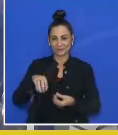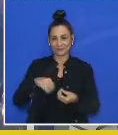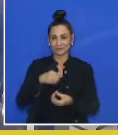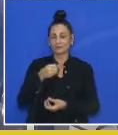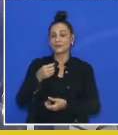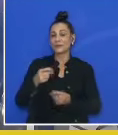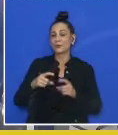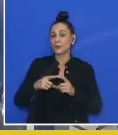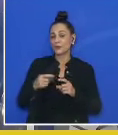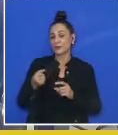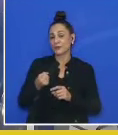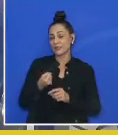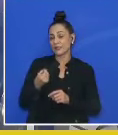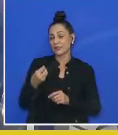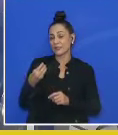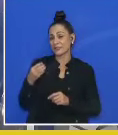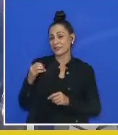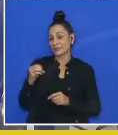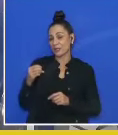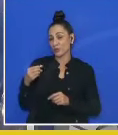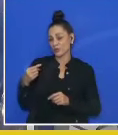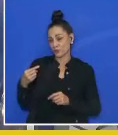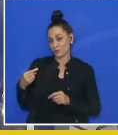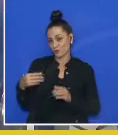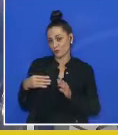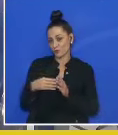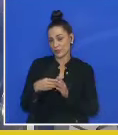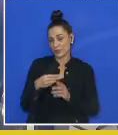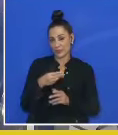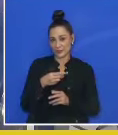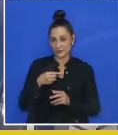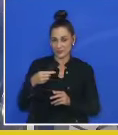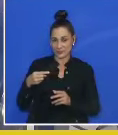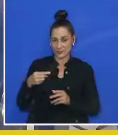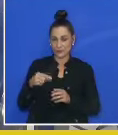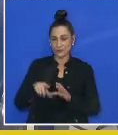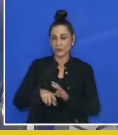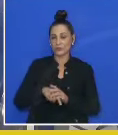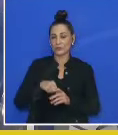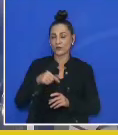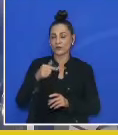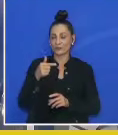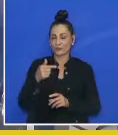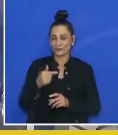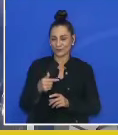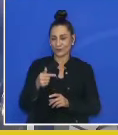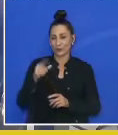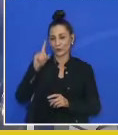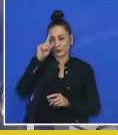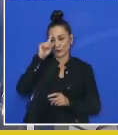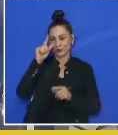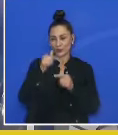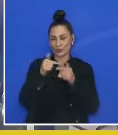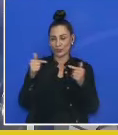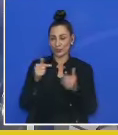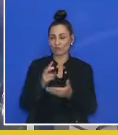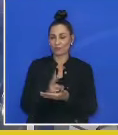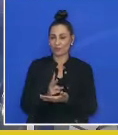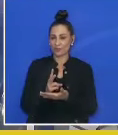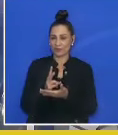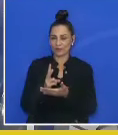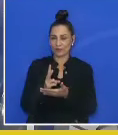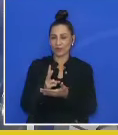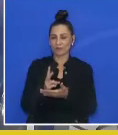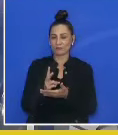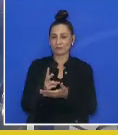bolas numeradas de 01 a 31, para o sorteio das 7 dezenas do dia de sorte. E na sequência,